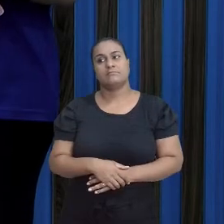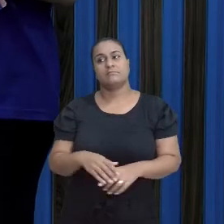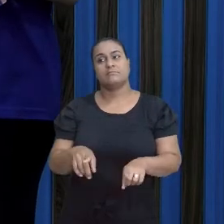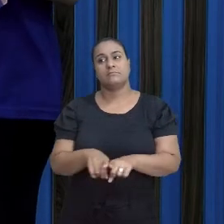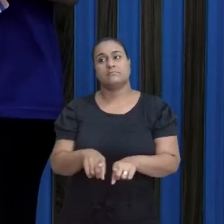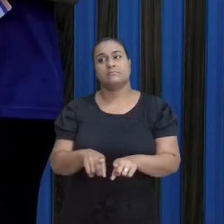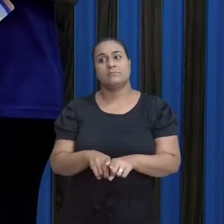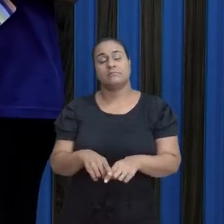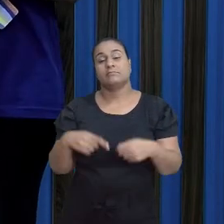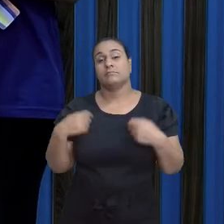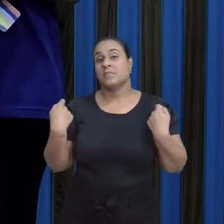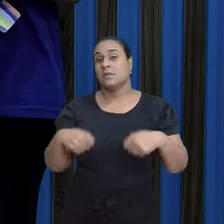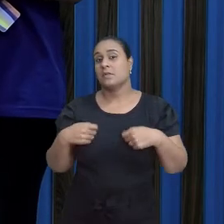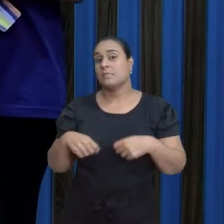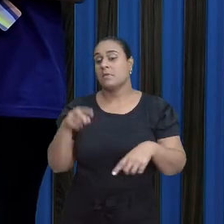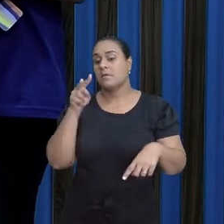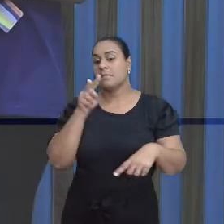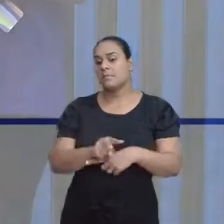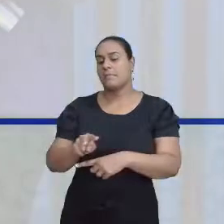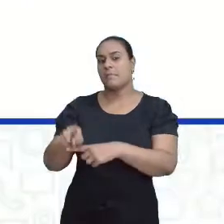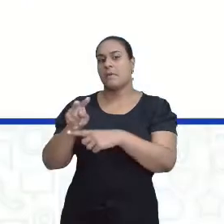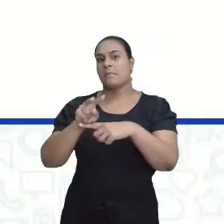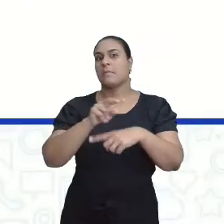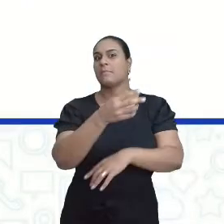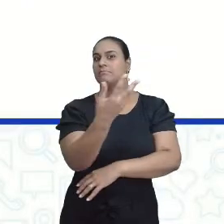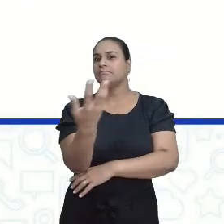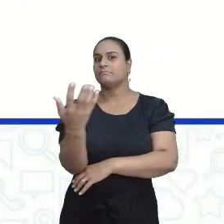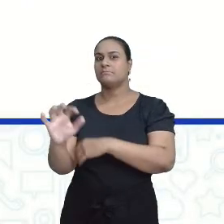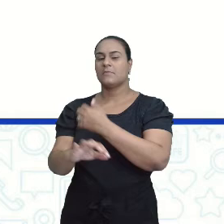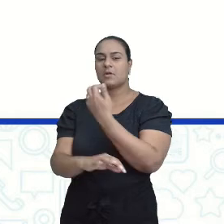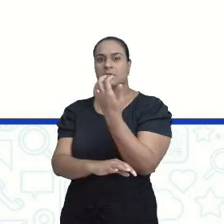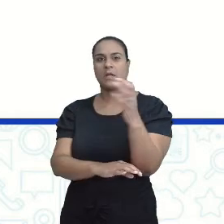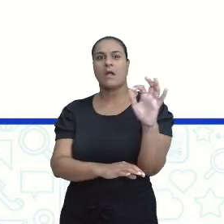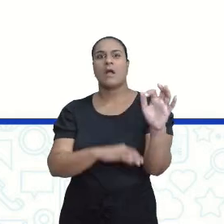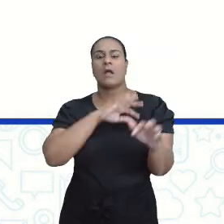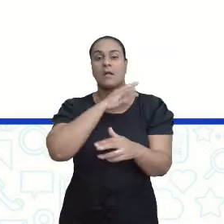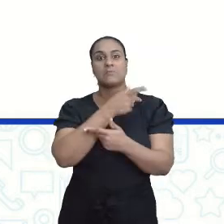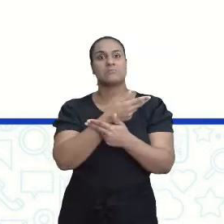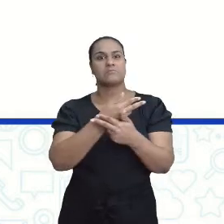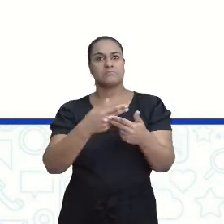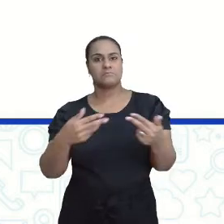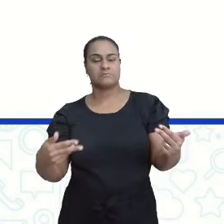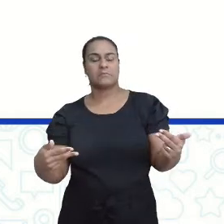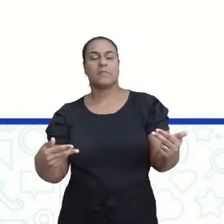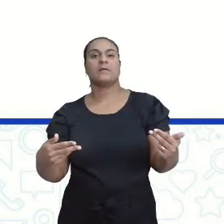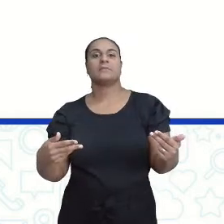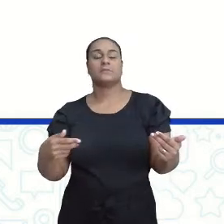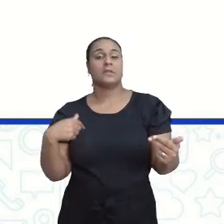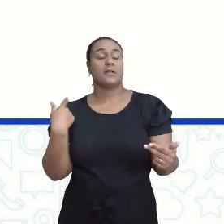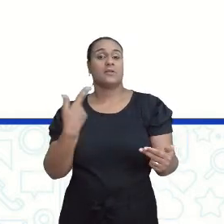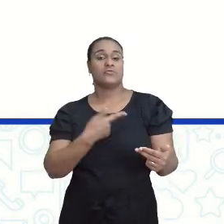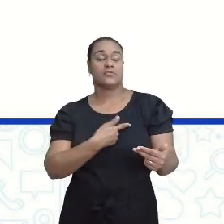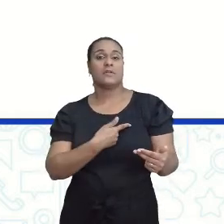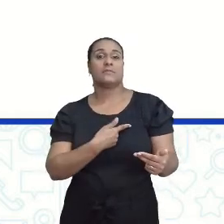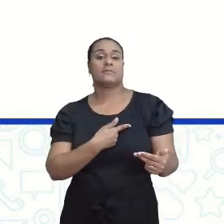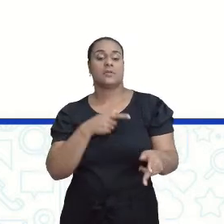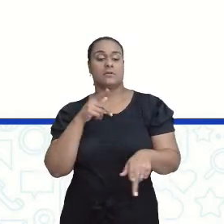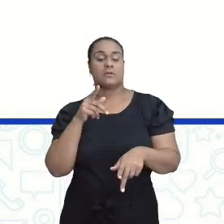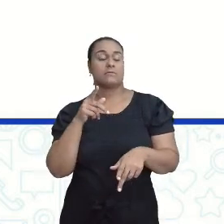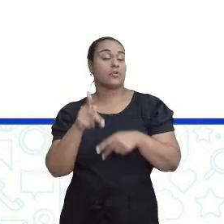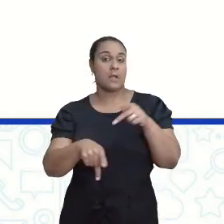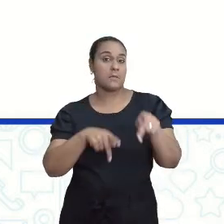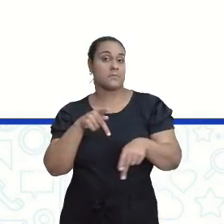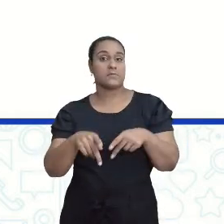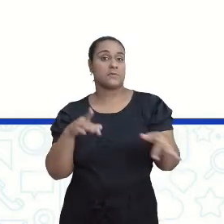a gente precisa preservar o nosso meio ambiente, né? A relação que a gente tem, que esses povos têm,